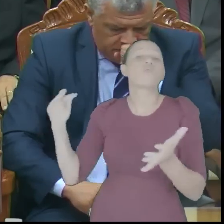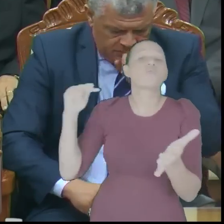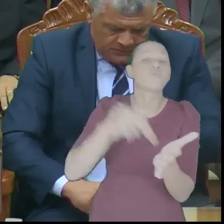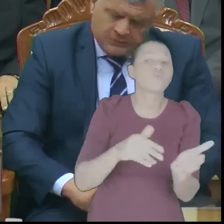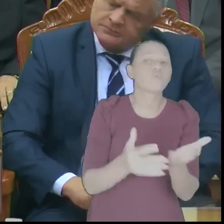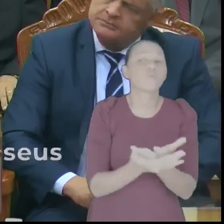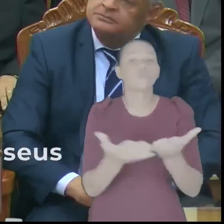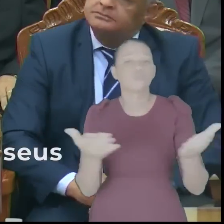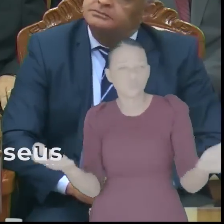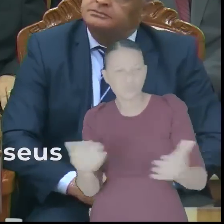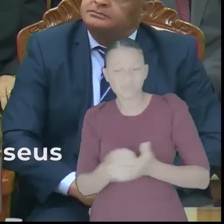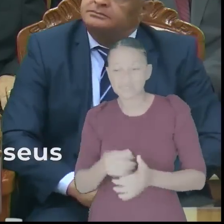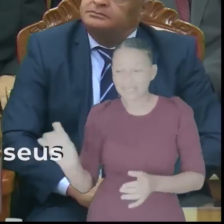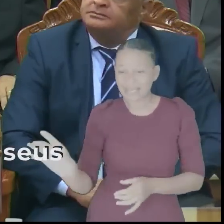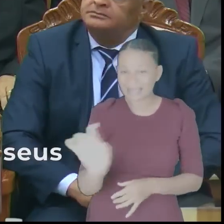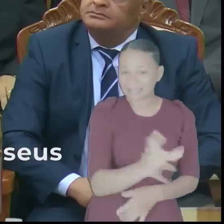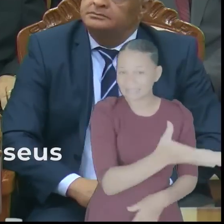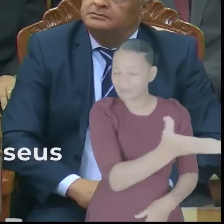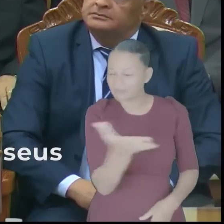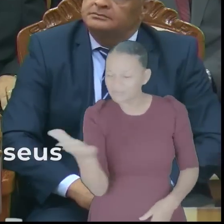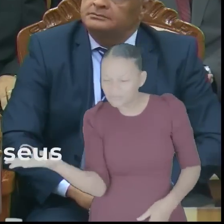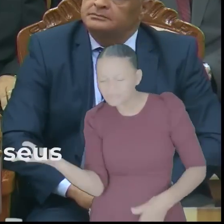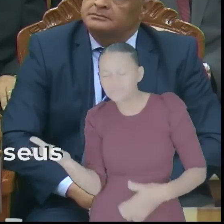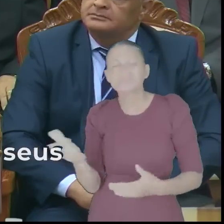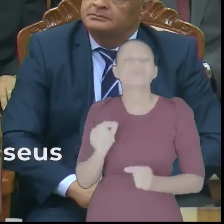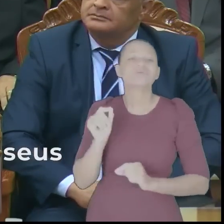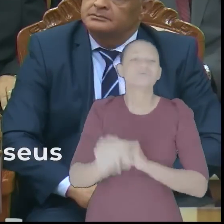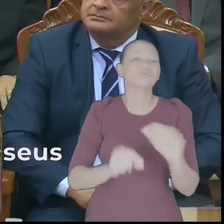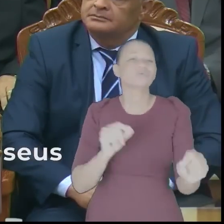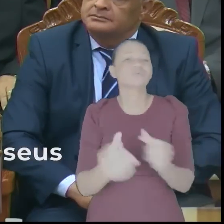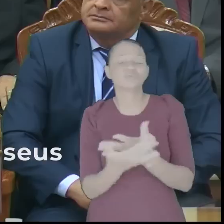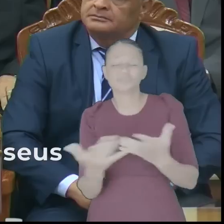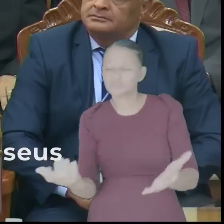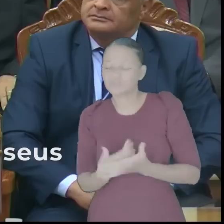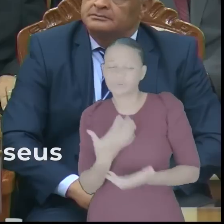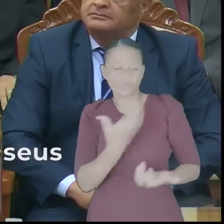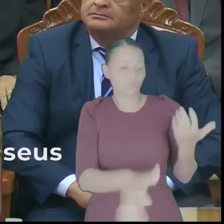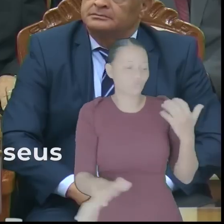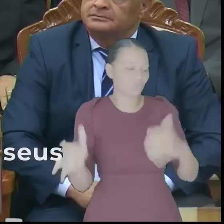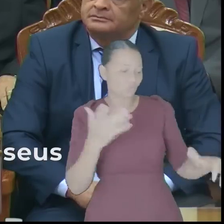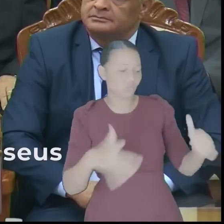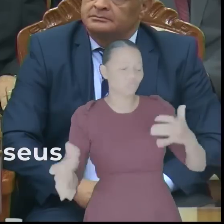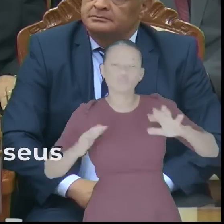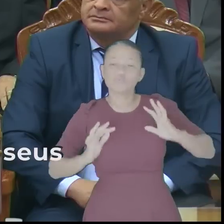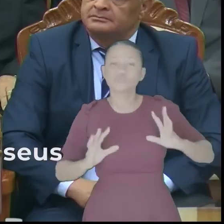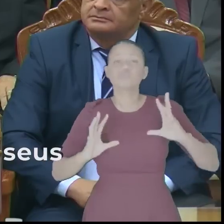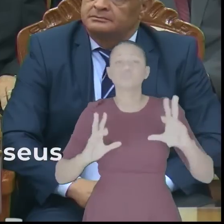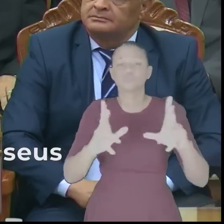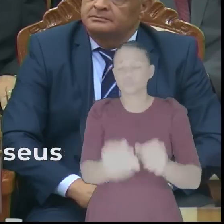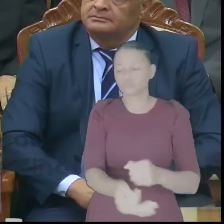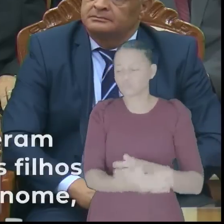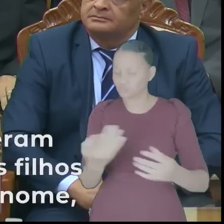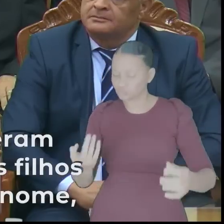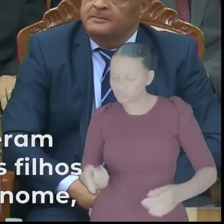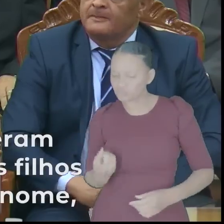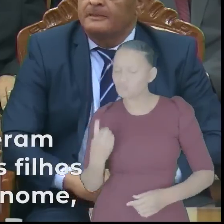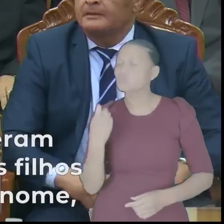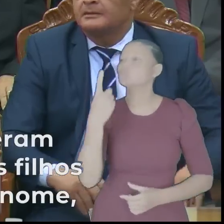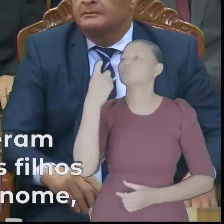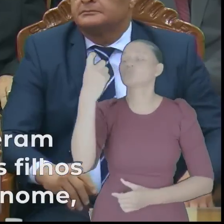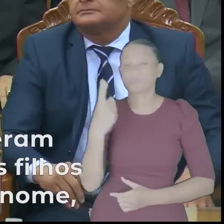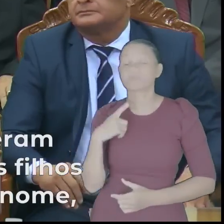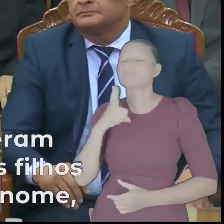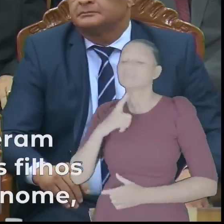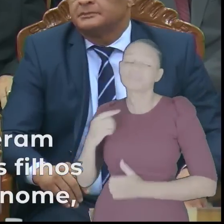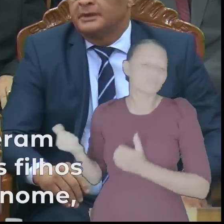os seus. Ele diz, verso 12, mas os seus o rejeitaram. Mas todos quantos o receberam, deu-lhes o poder de serem